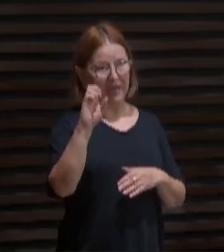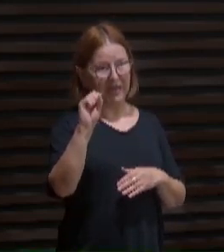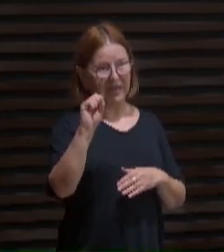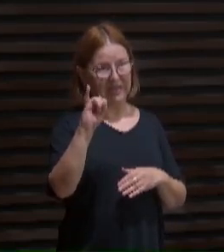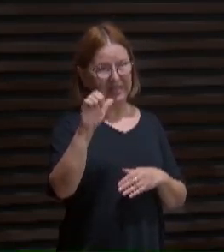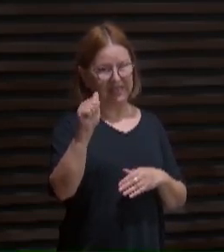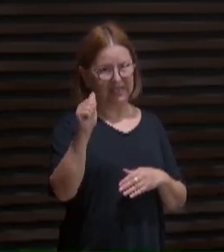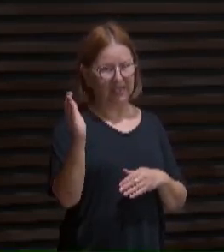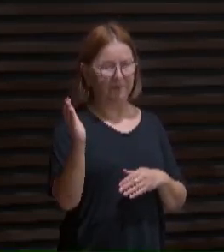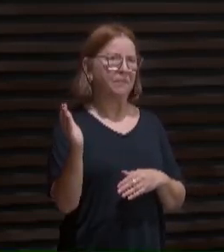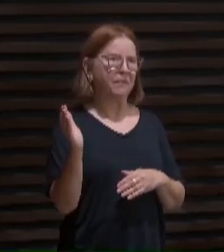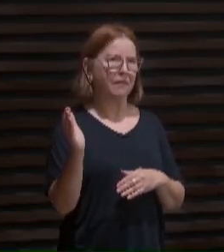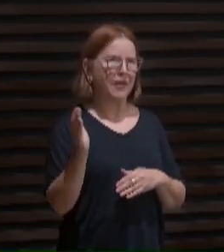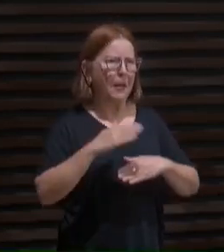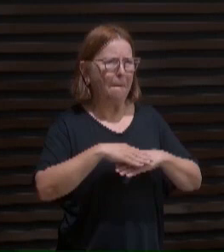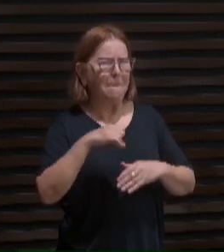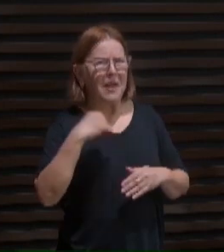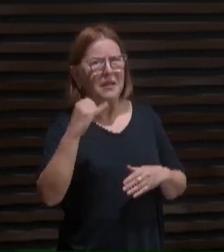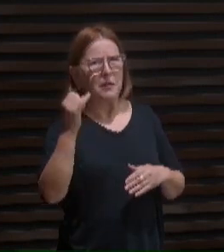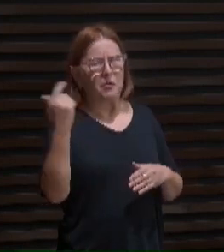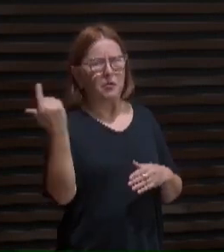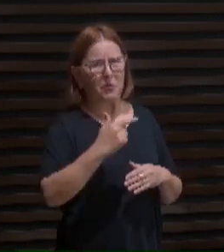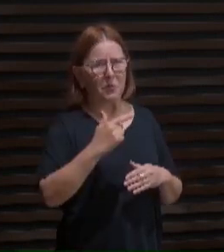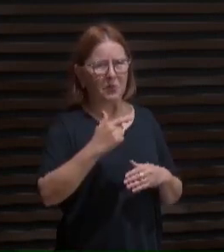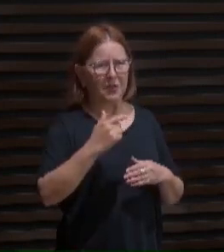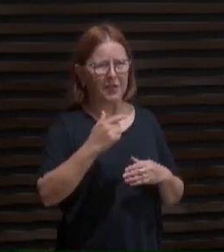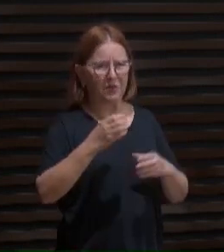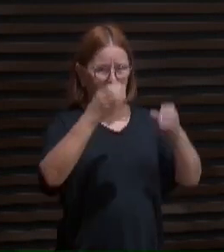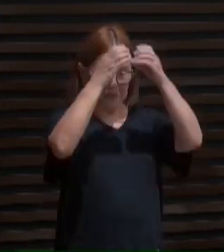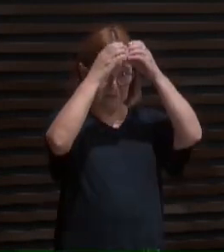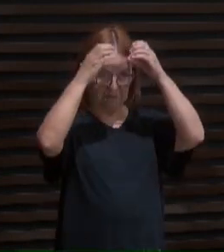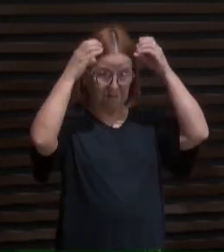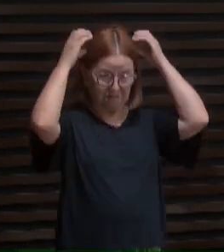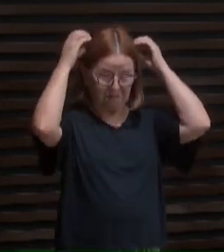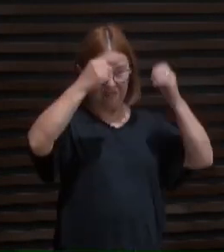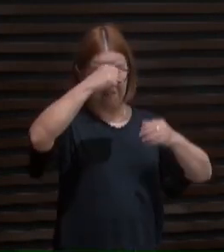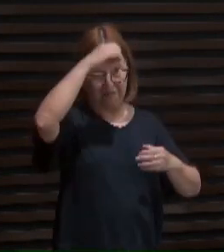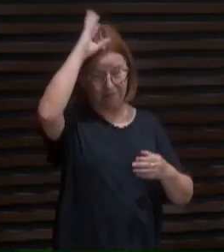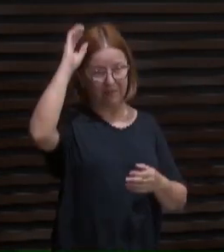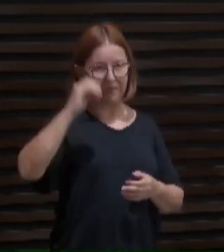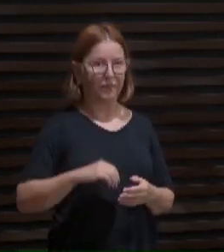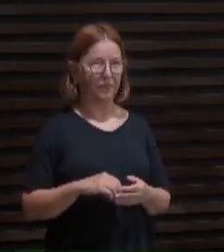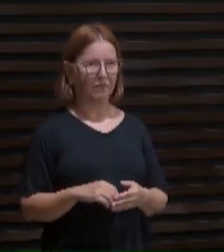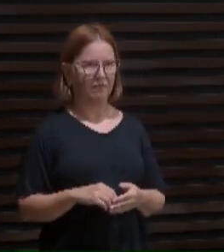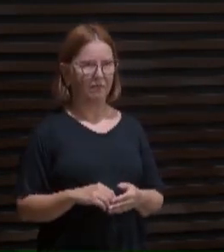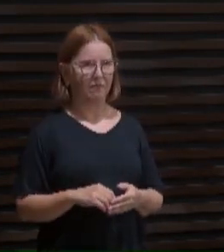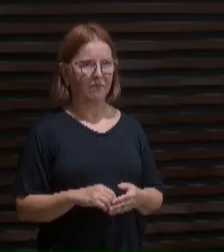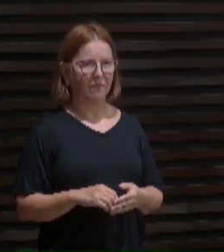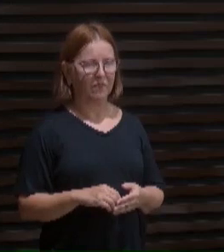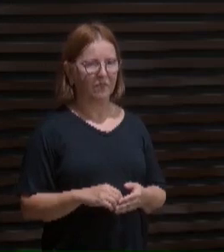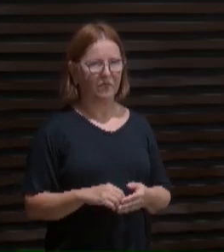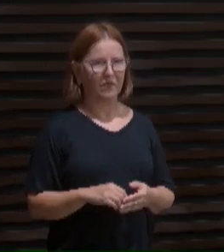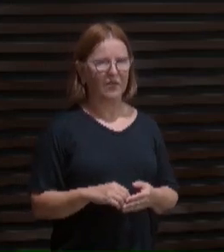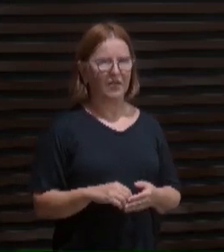Júlio César dos romanos, aquele monstro, Deus. Não é